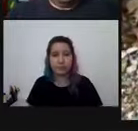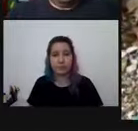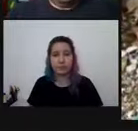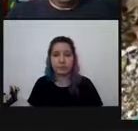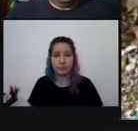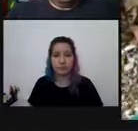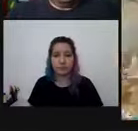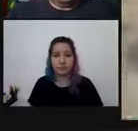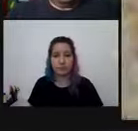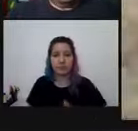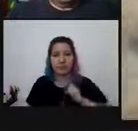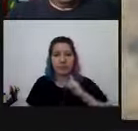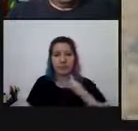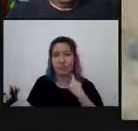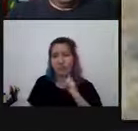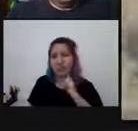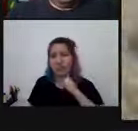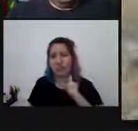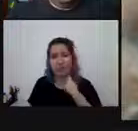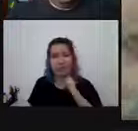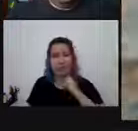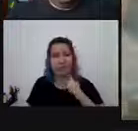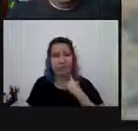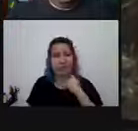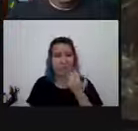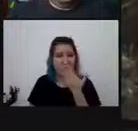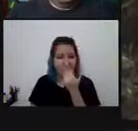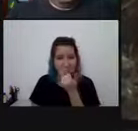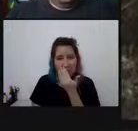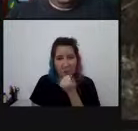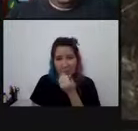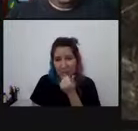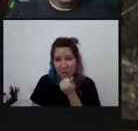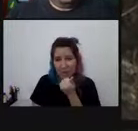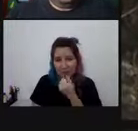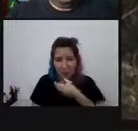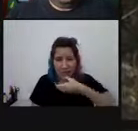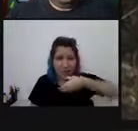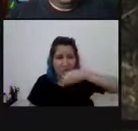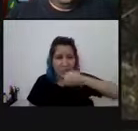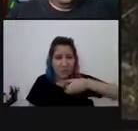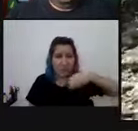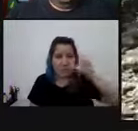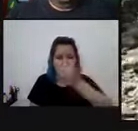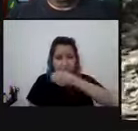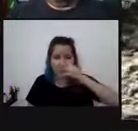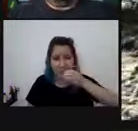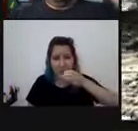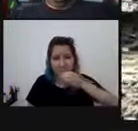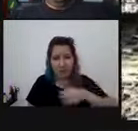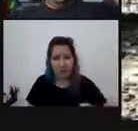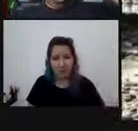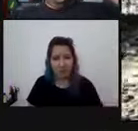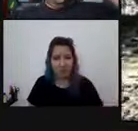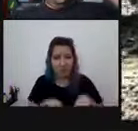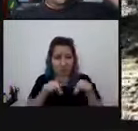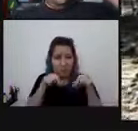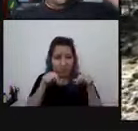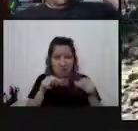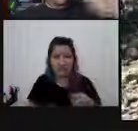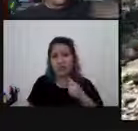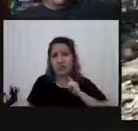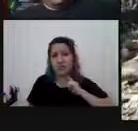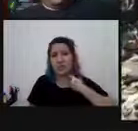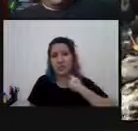É todo tipo de lixo aqui. Marmita, bebida, saco,